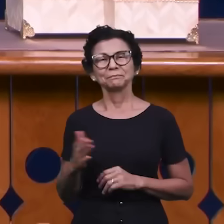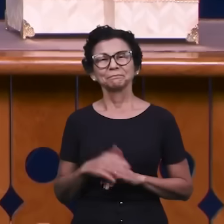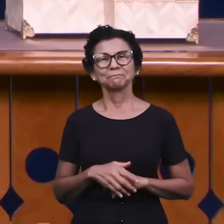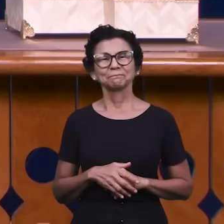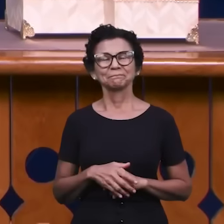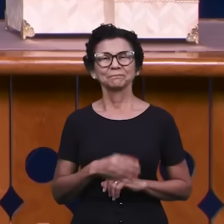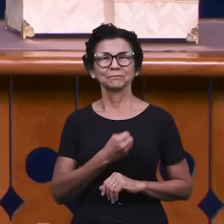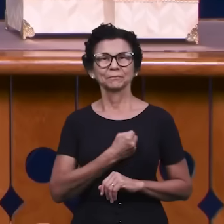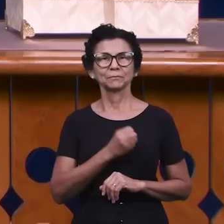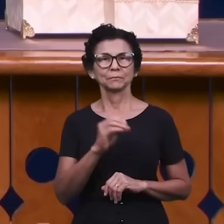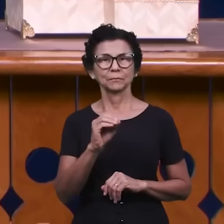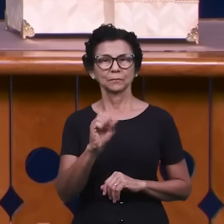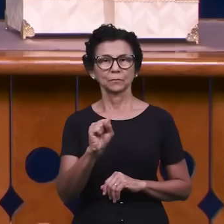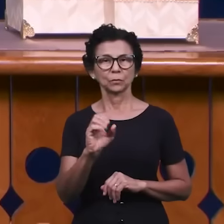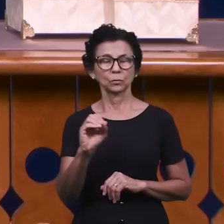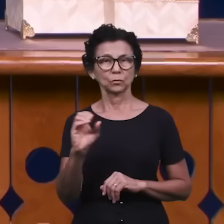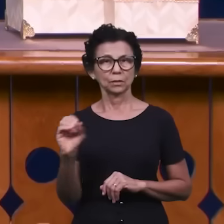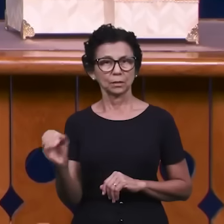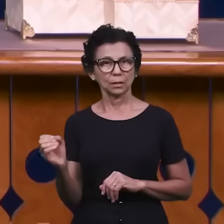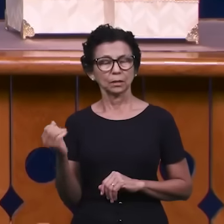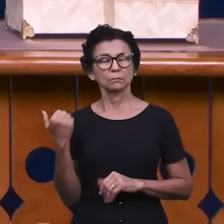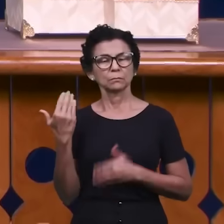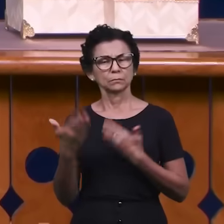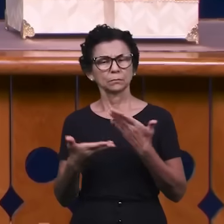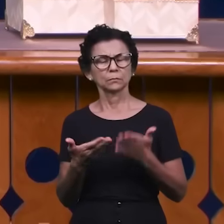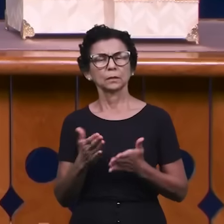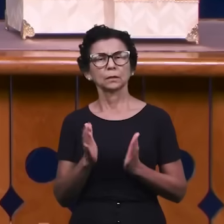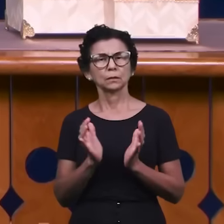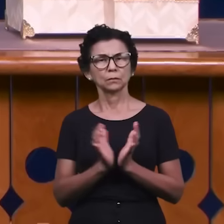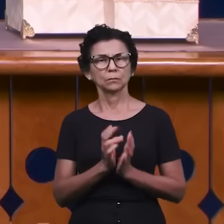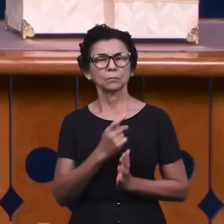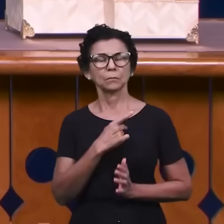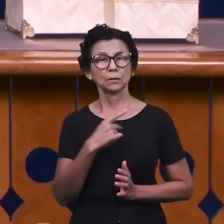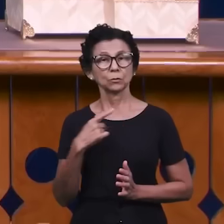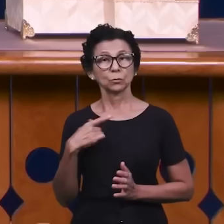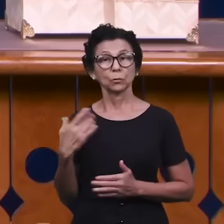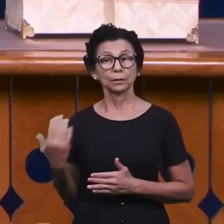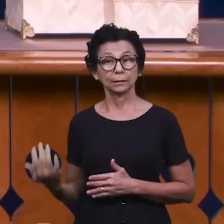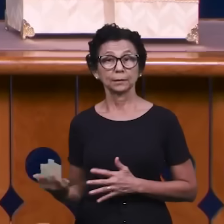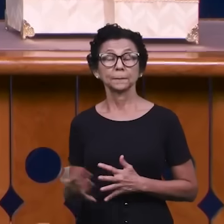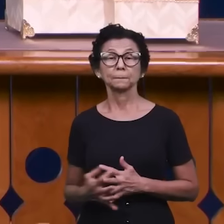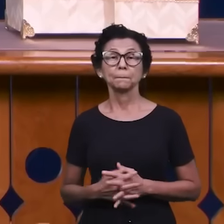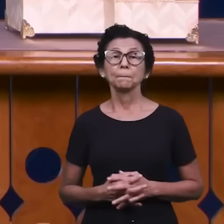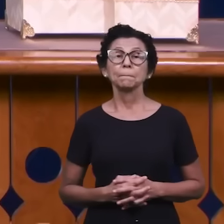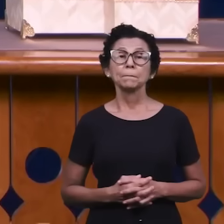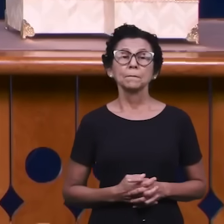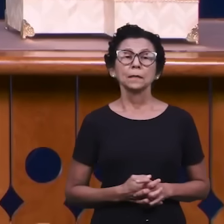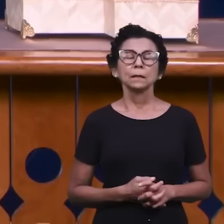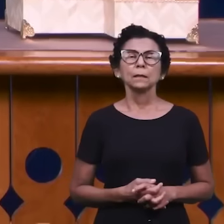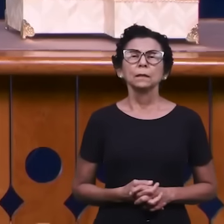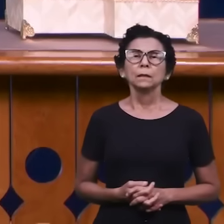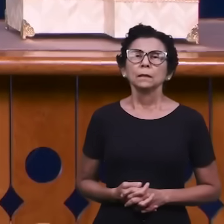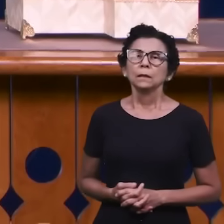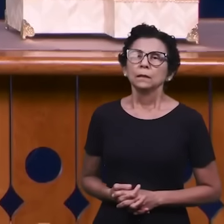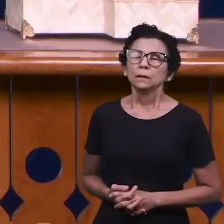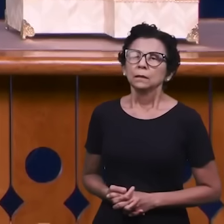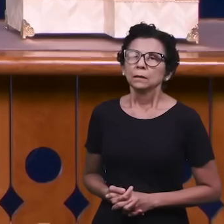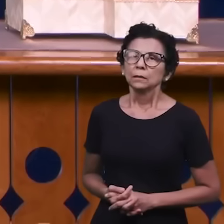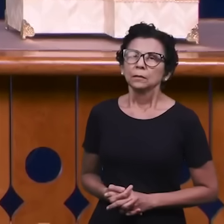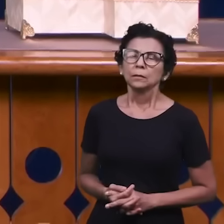0800, que é o programa de assistência pastoral da Igreja Cristã Maranata, em que você encontra um